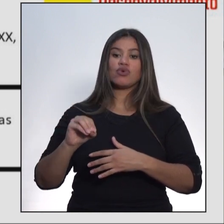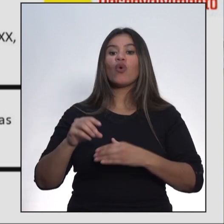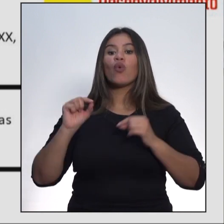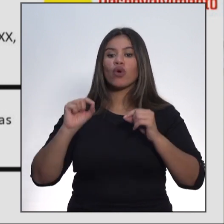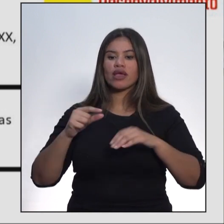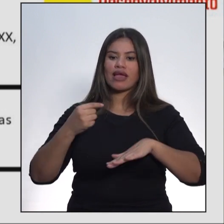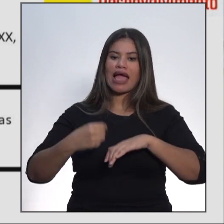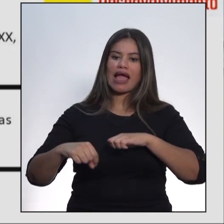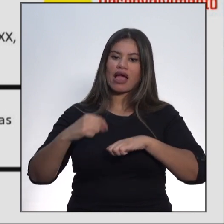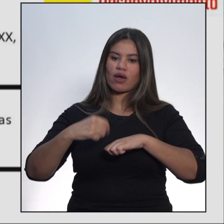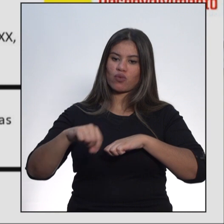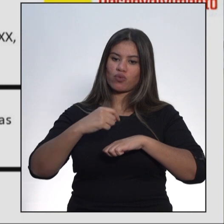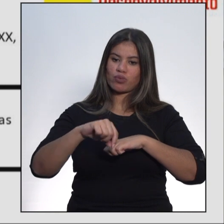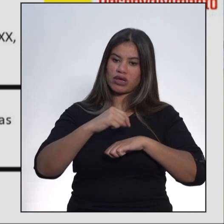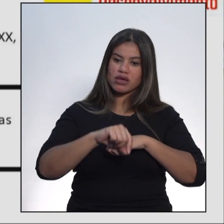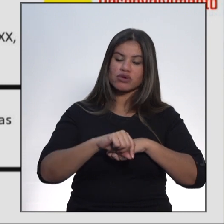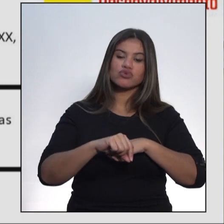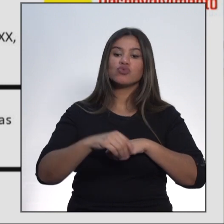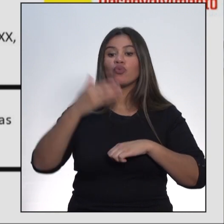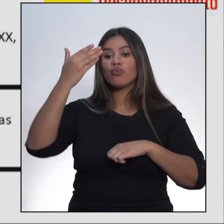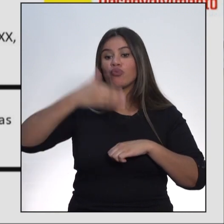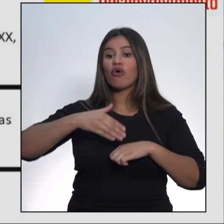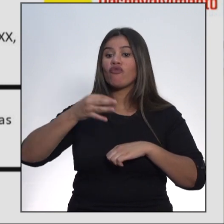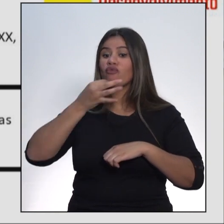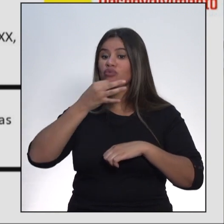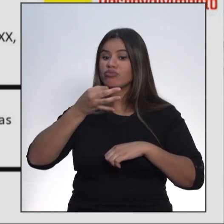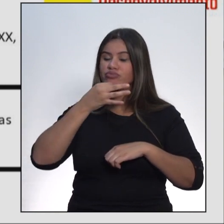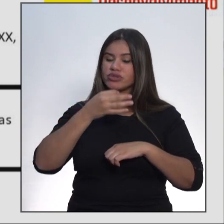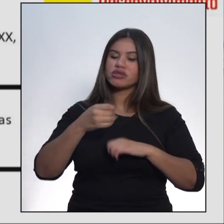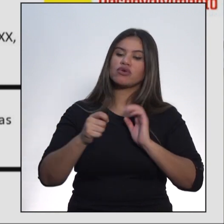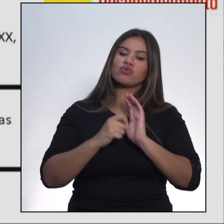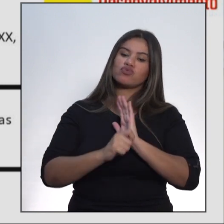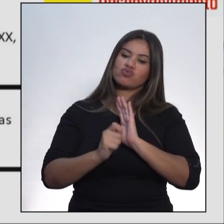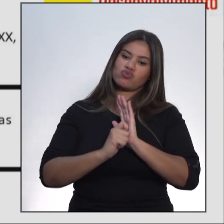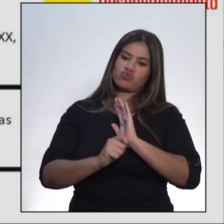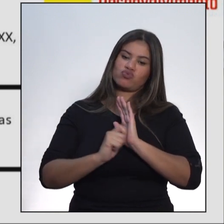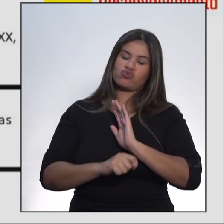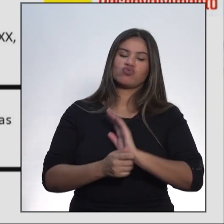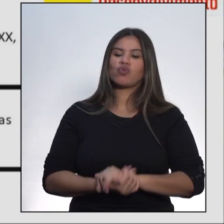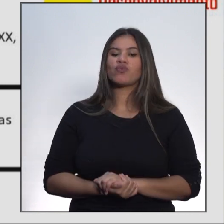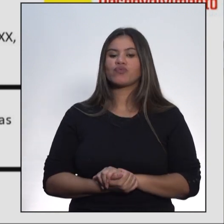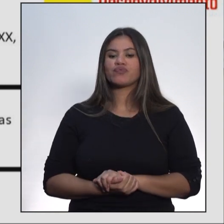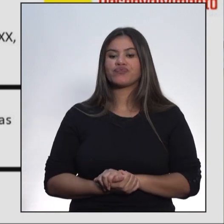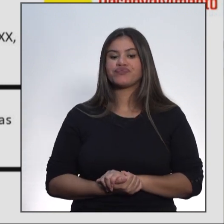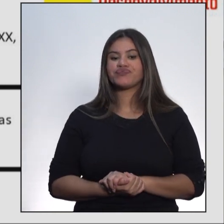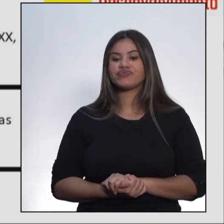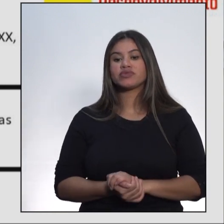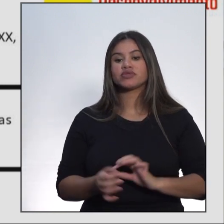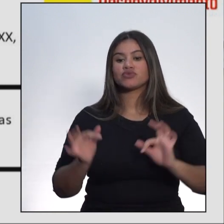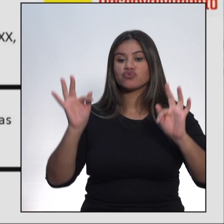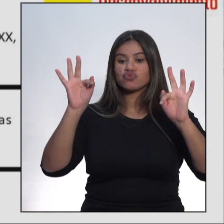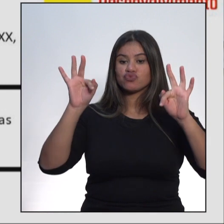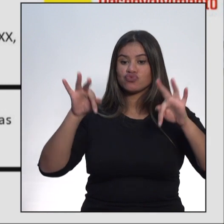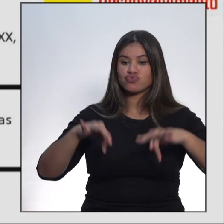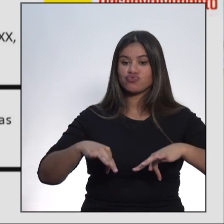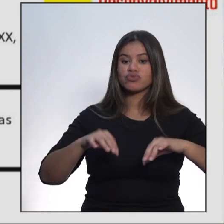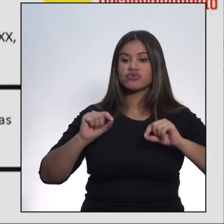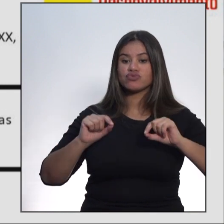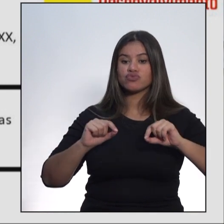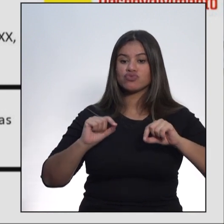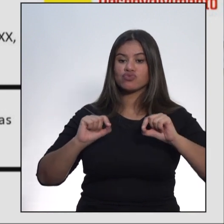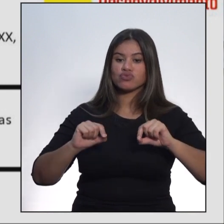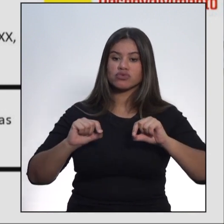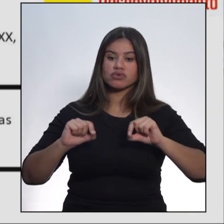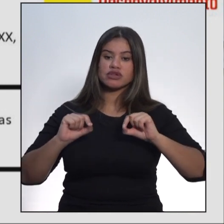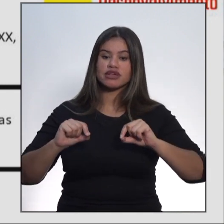o ponto de vista do autor. Na finalização, eu vou retomar o que